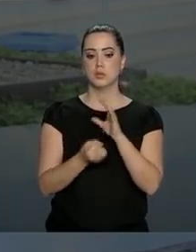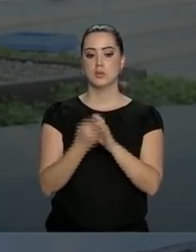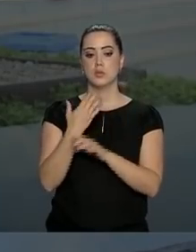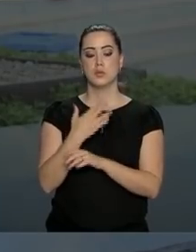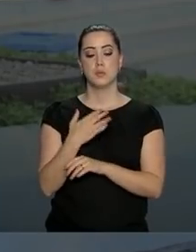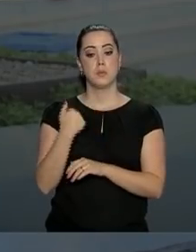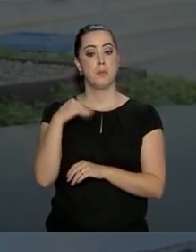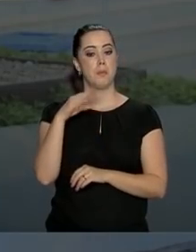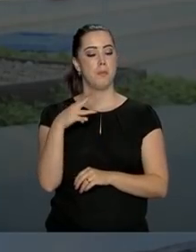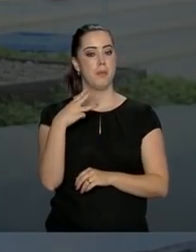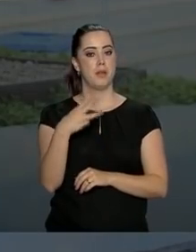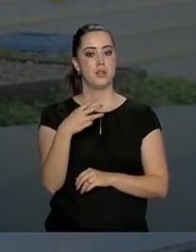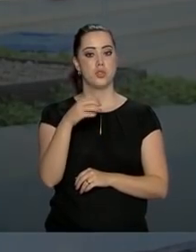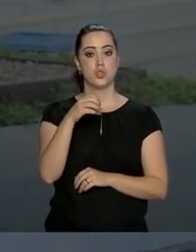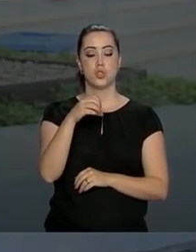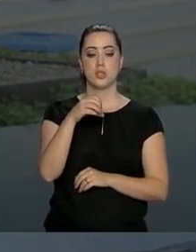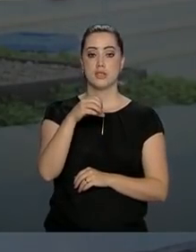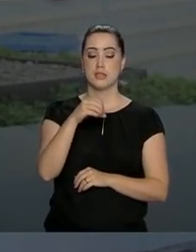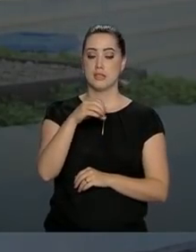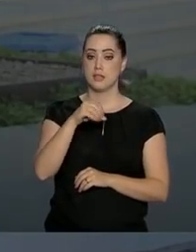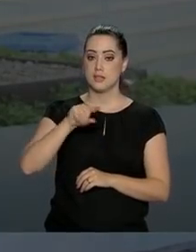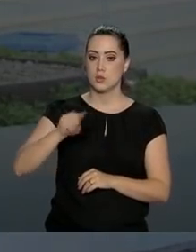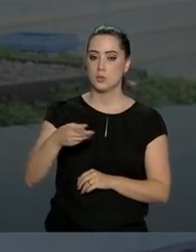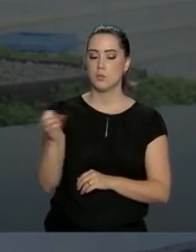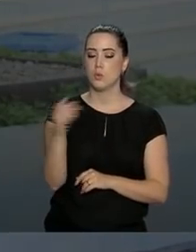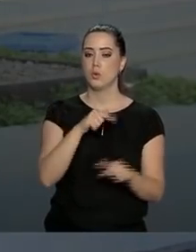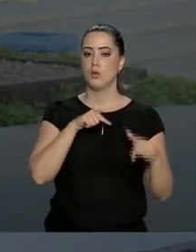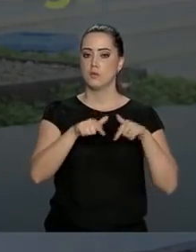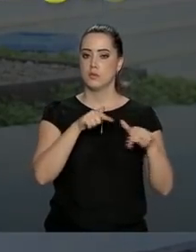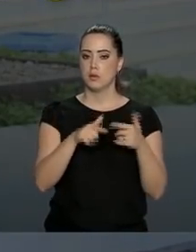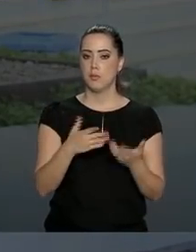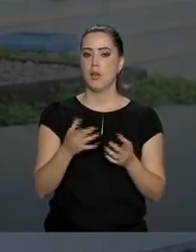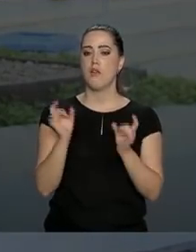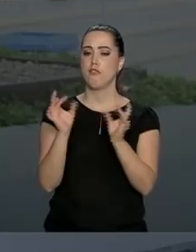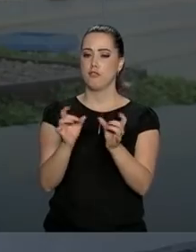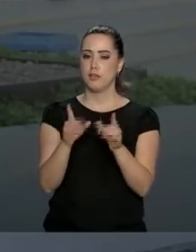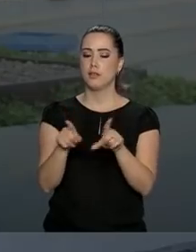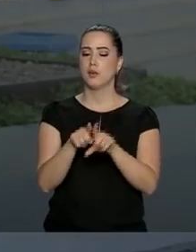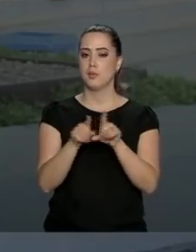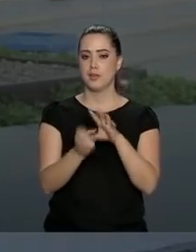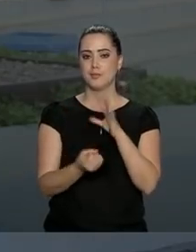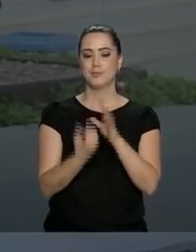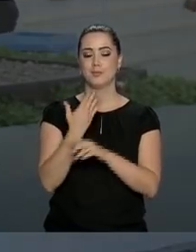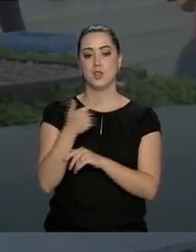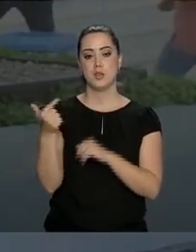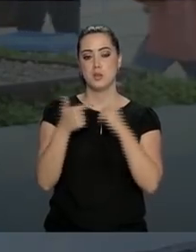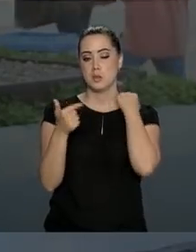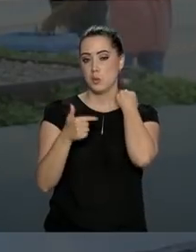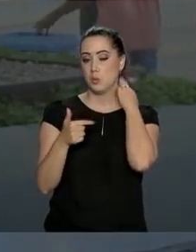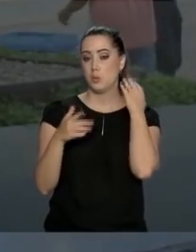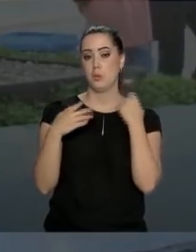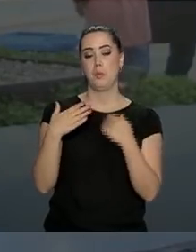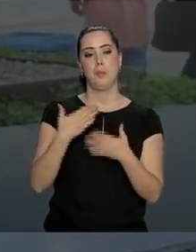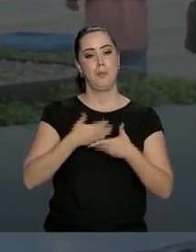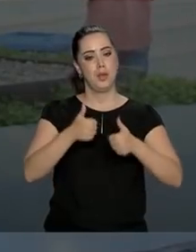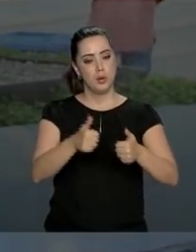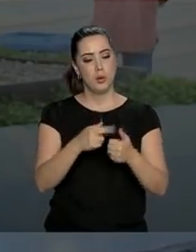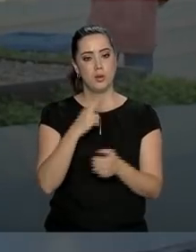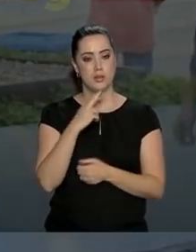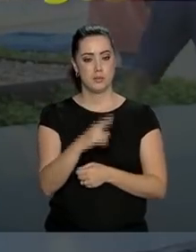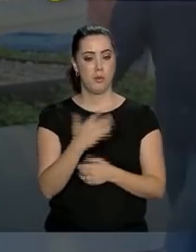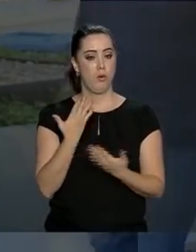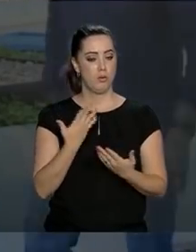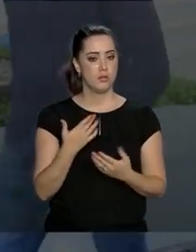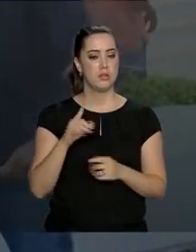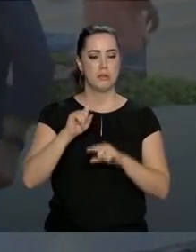geração de mais de 300 mil novos postos. O comércio vem em seguida com o segundo melhor desempenho, depois